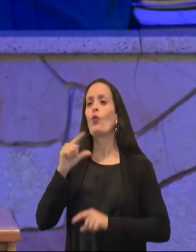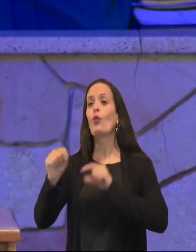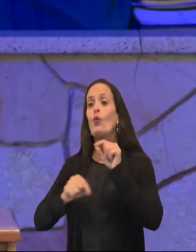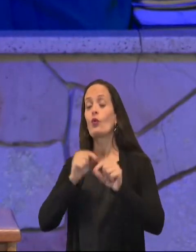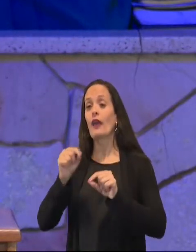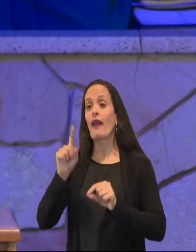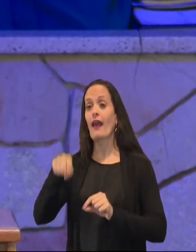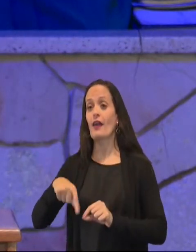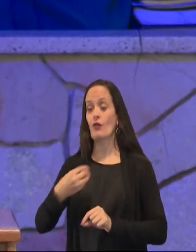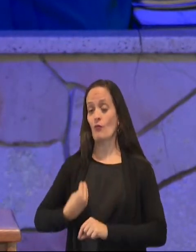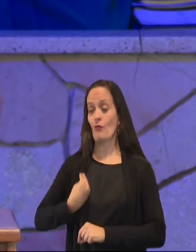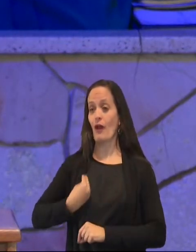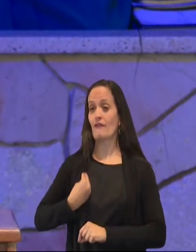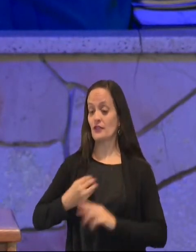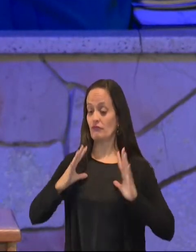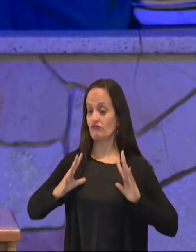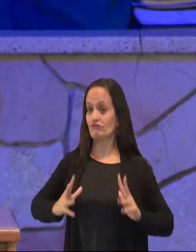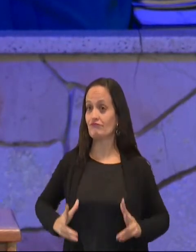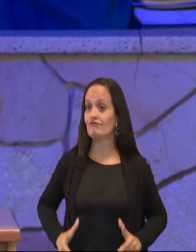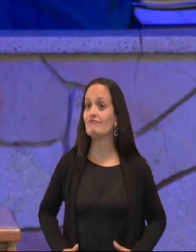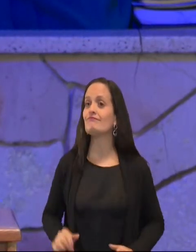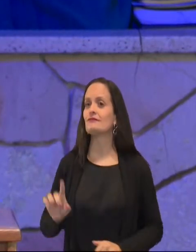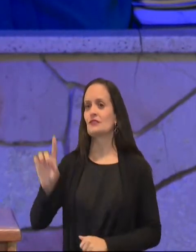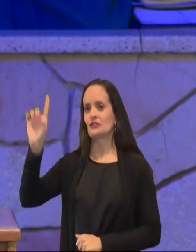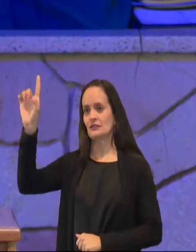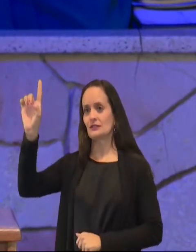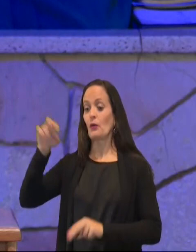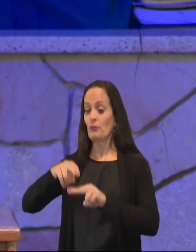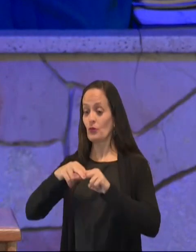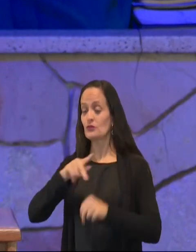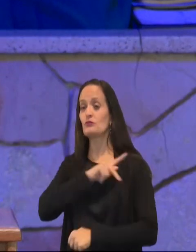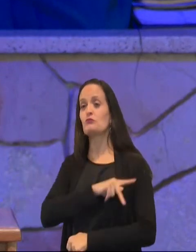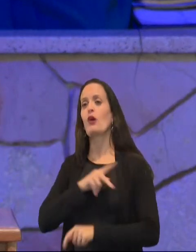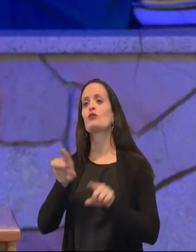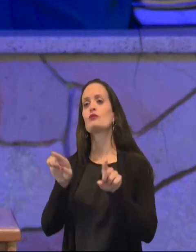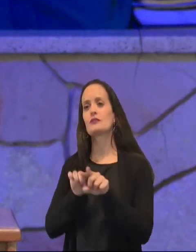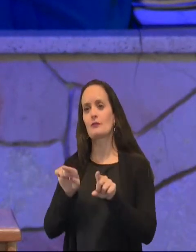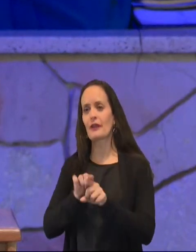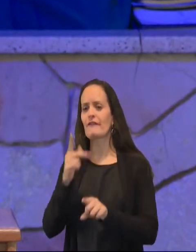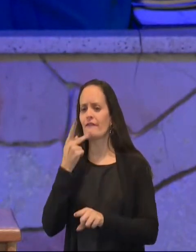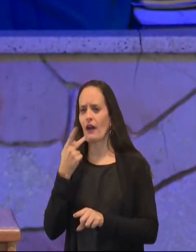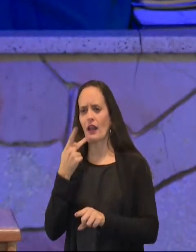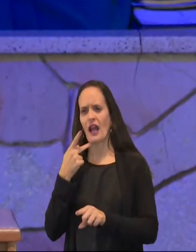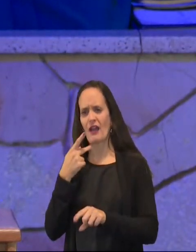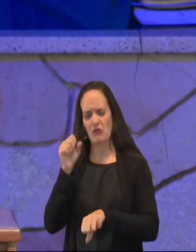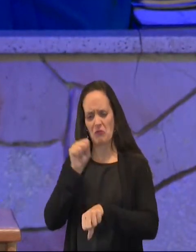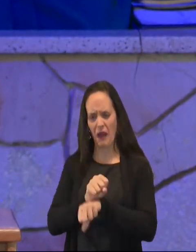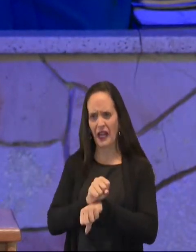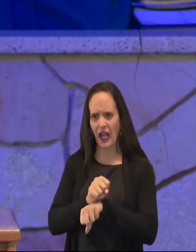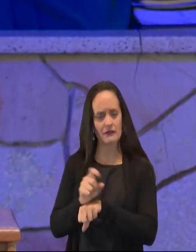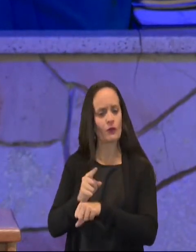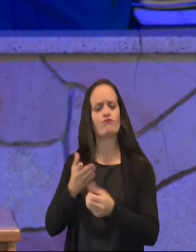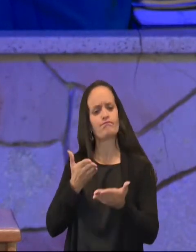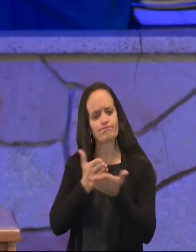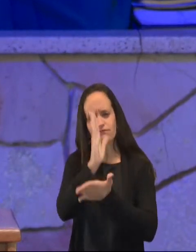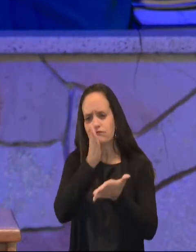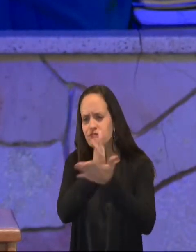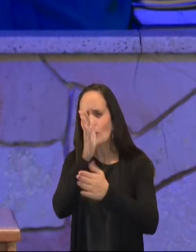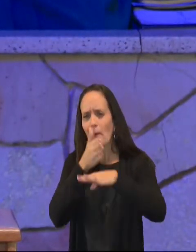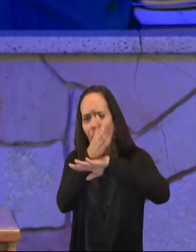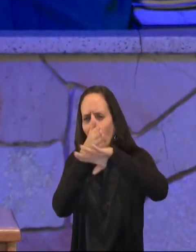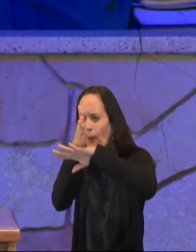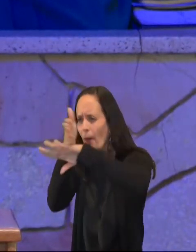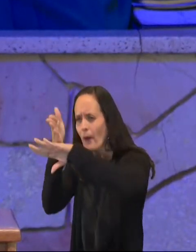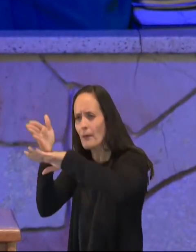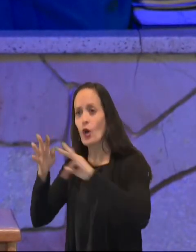judeus. Então Paulo também quebra, ele derruba de uma vez por todas as barreiras religiosas e vai para o centro do